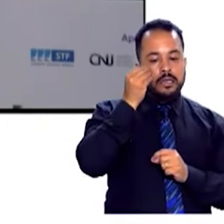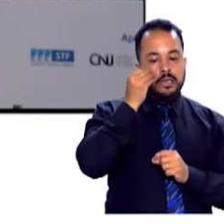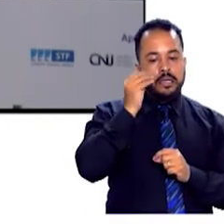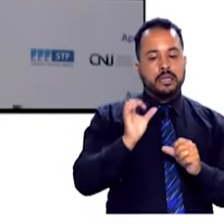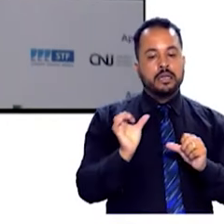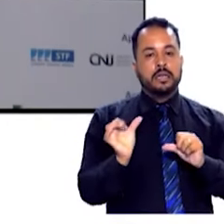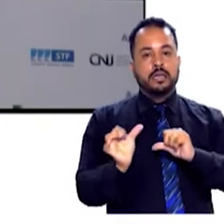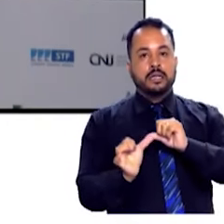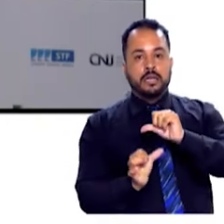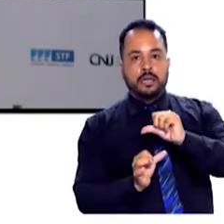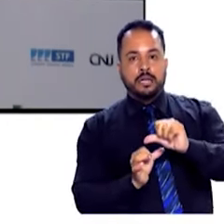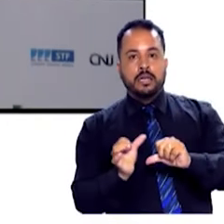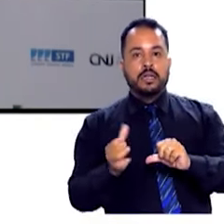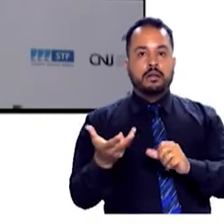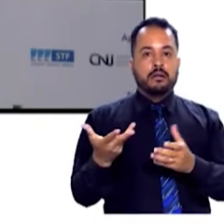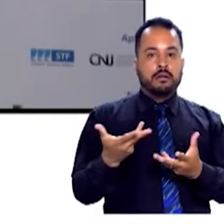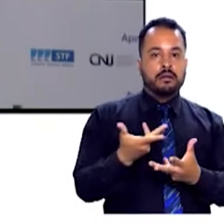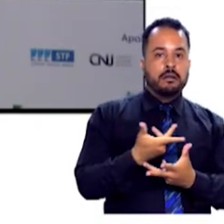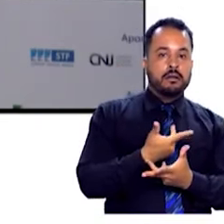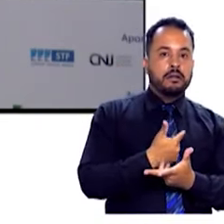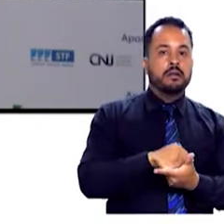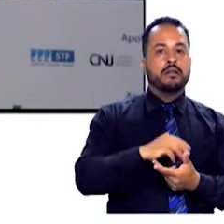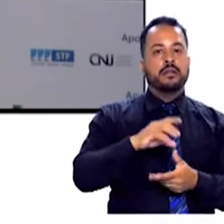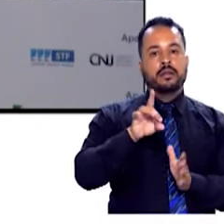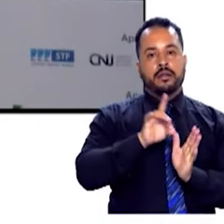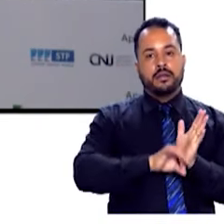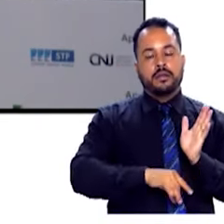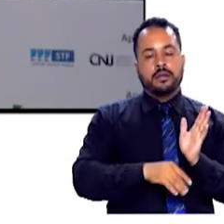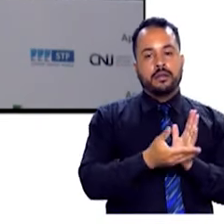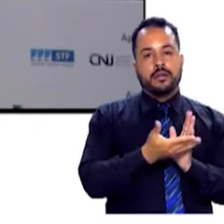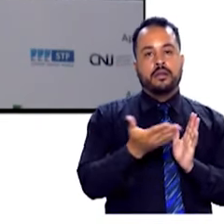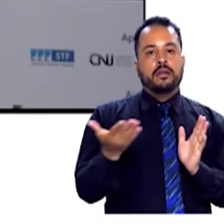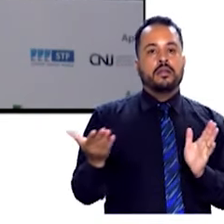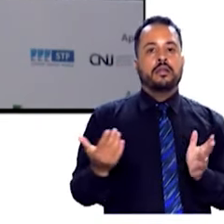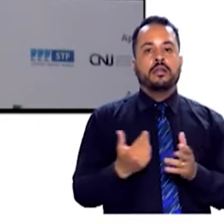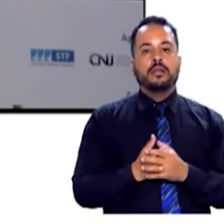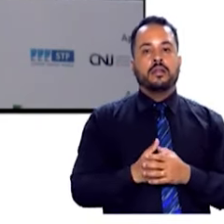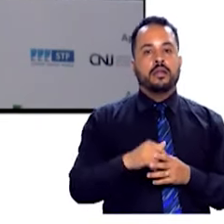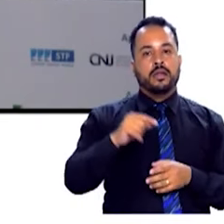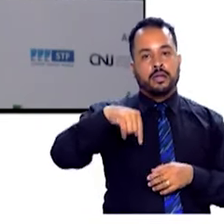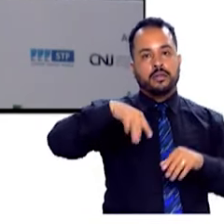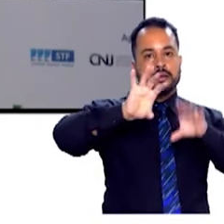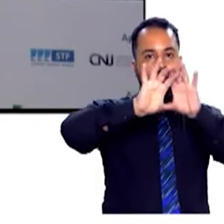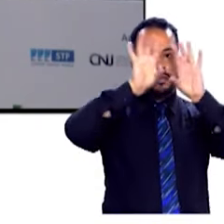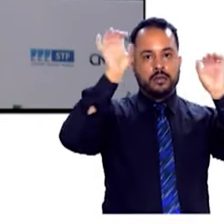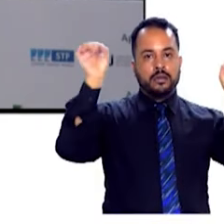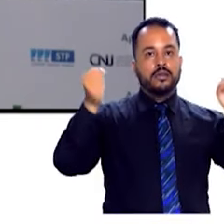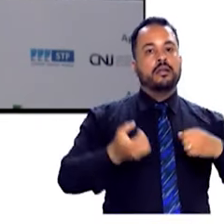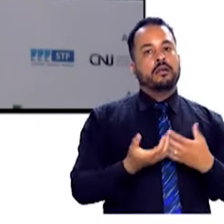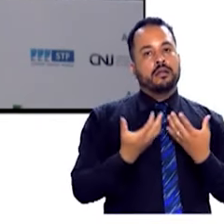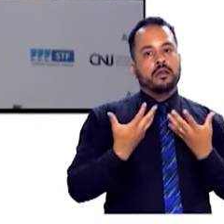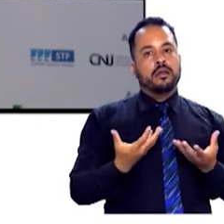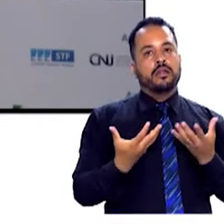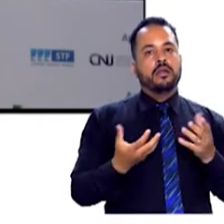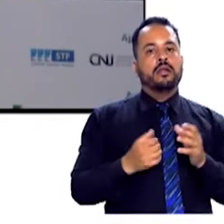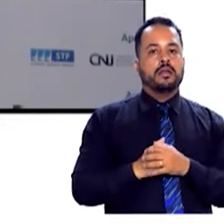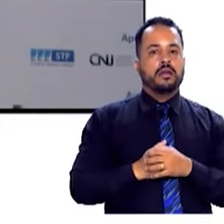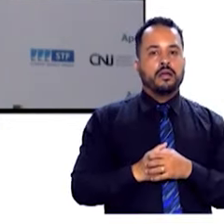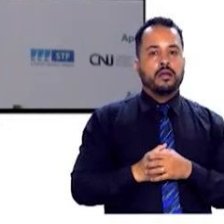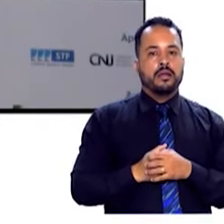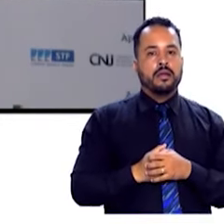qualificar a distribuição do direito de forma isonômica nesta corte Isso é o que nós queremos eu